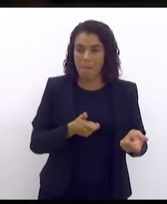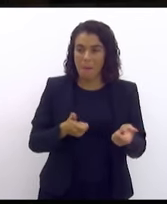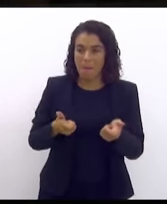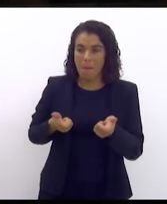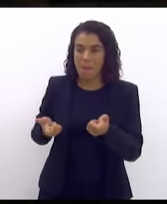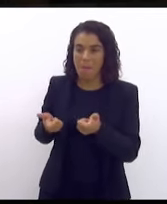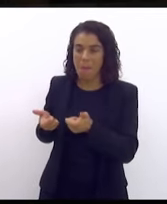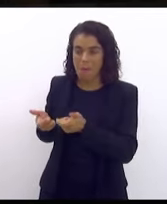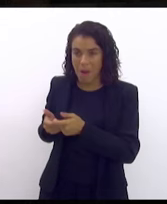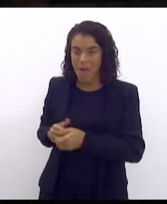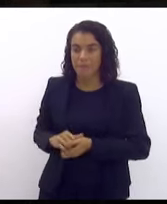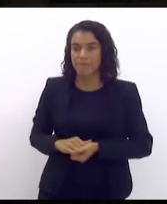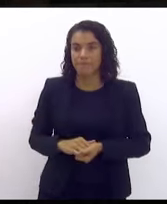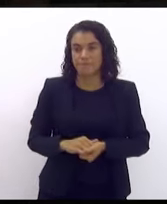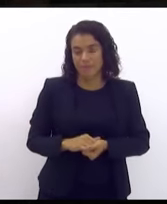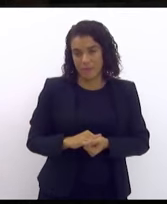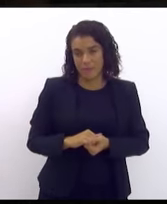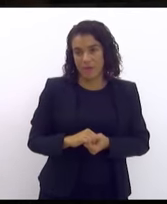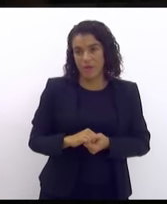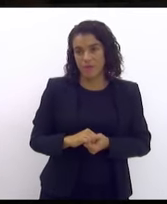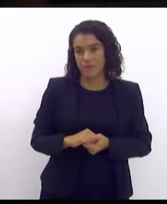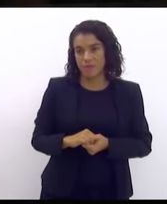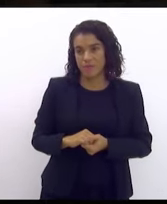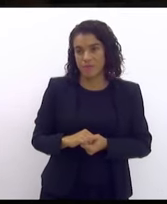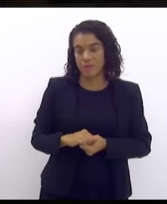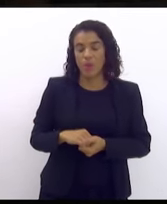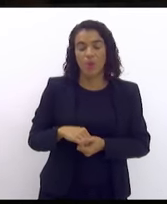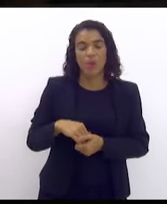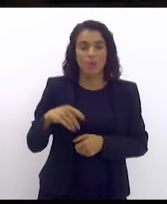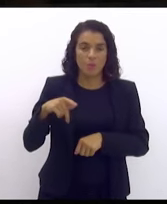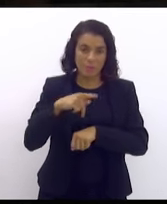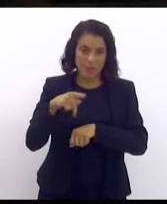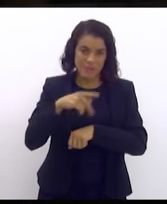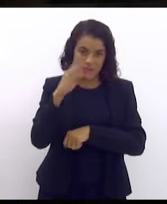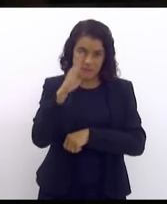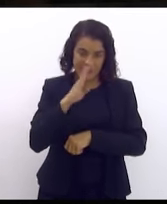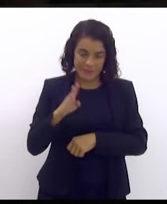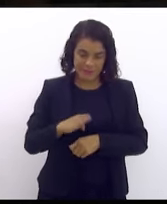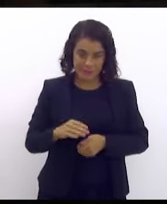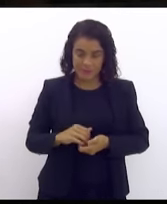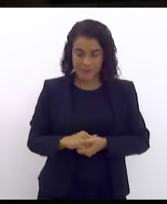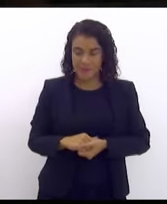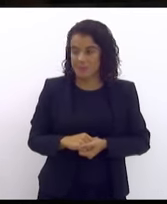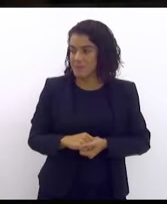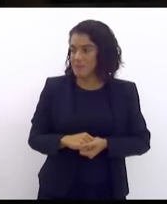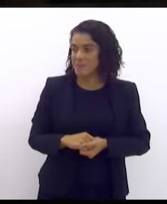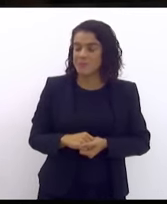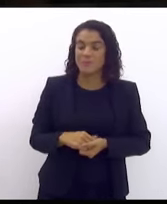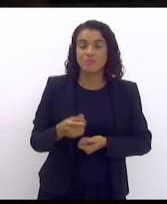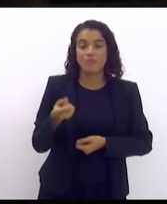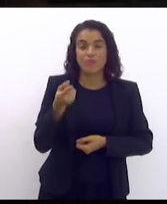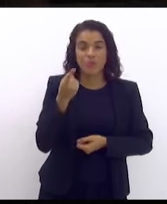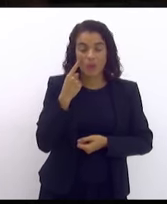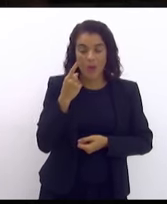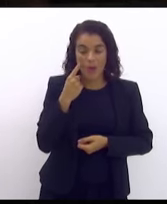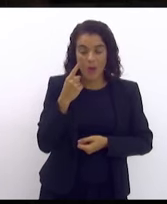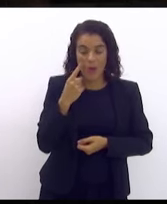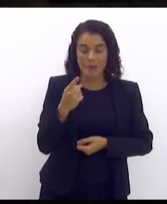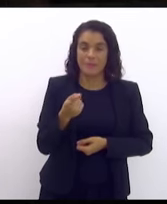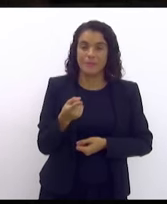violência em nosso país veja senhor